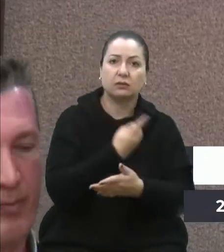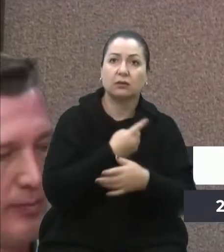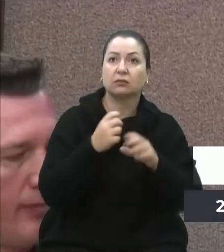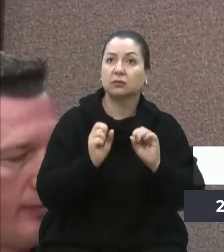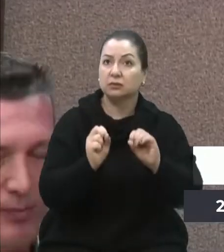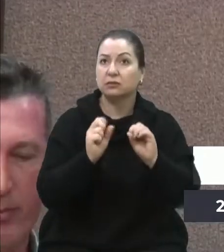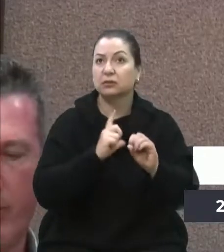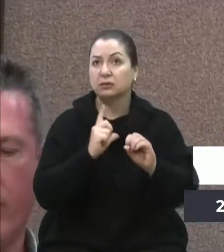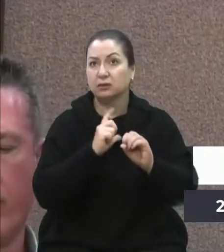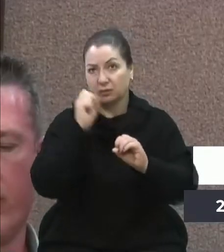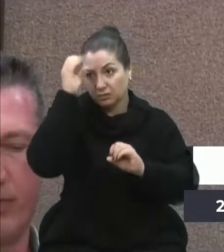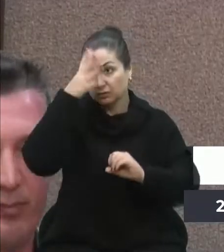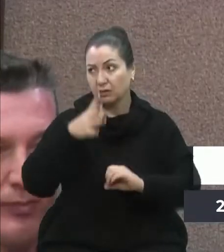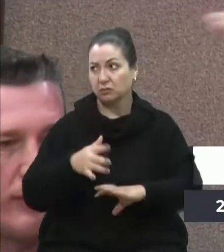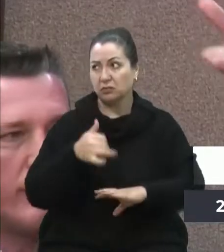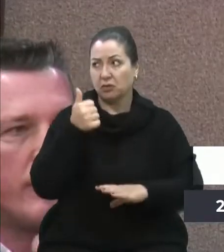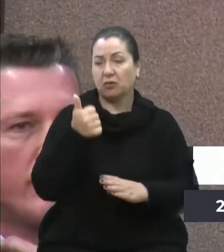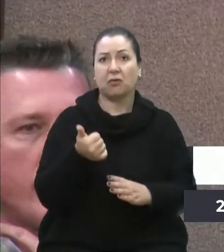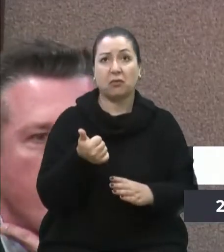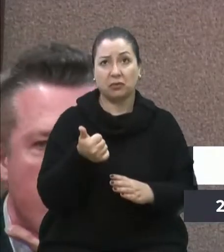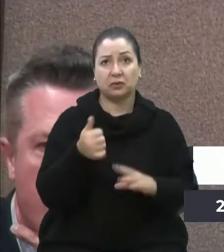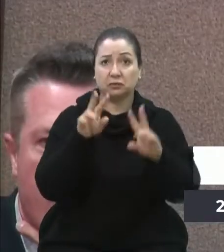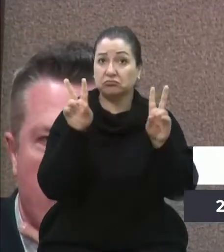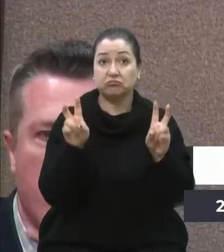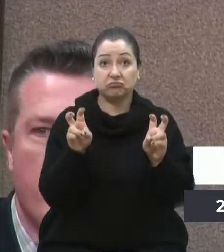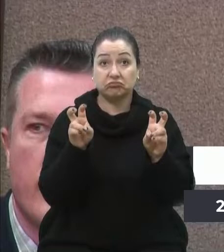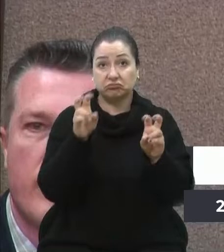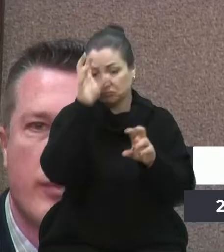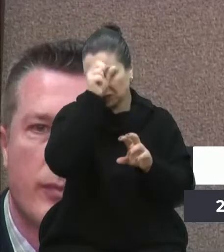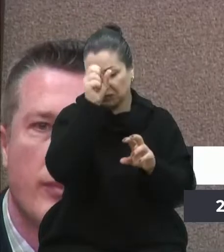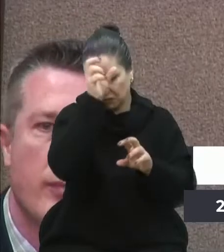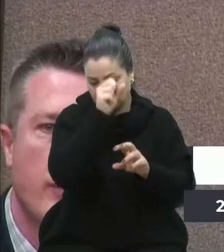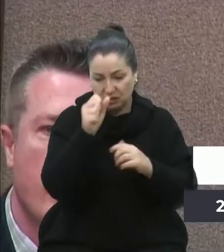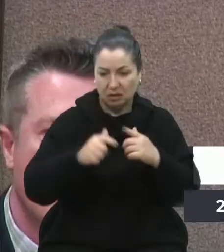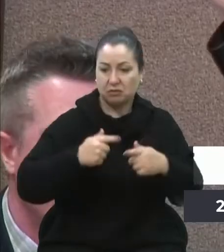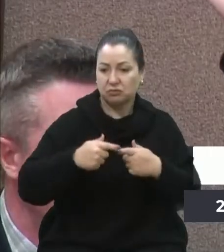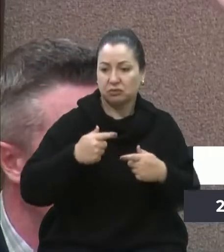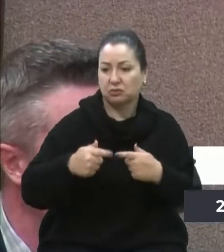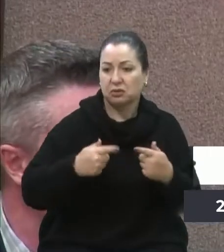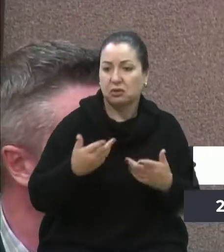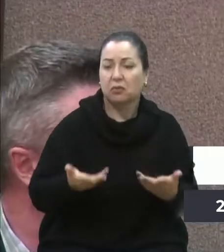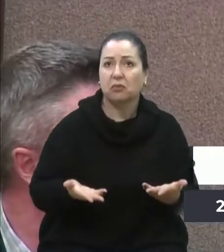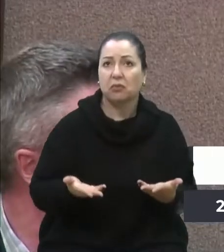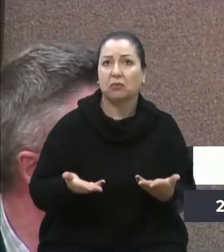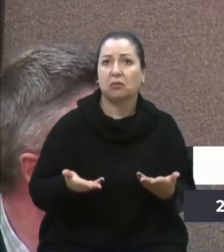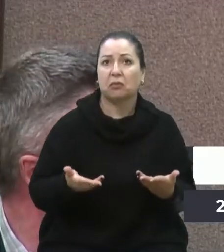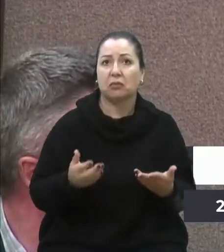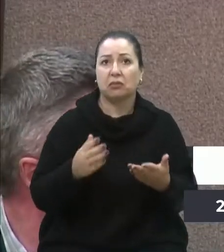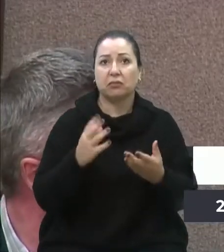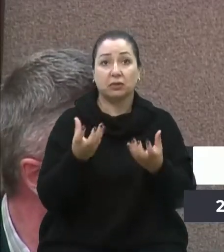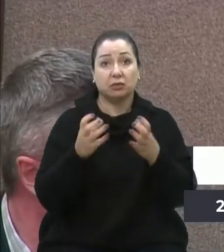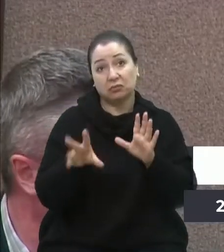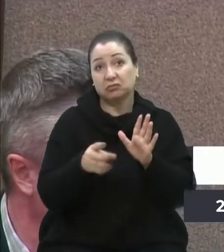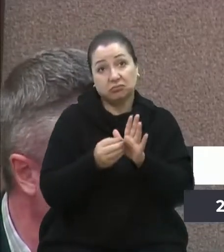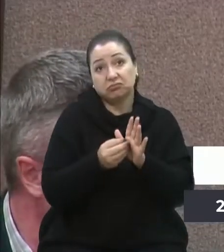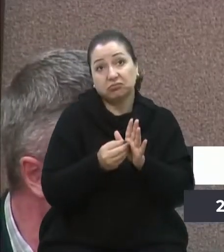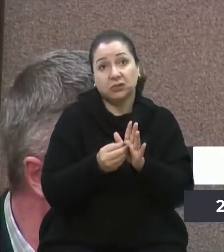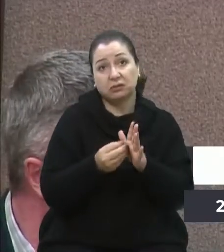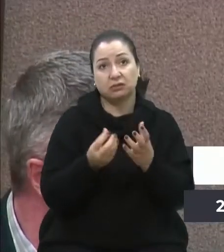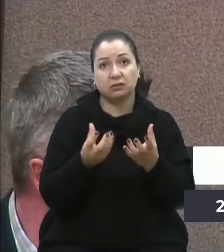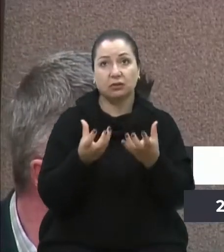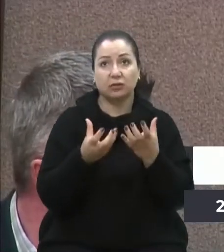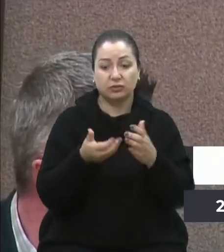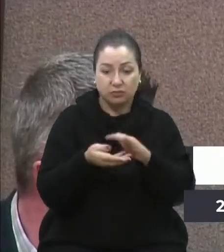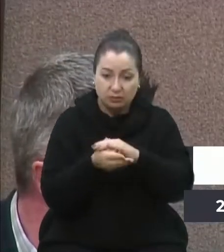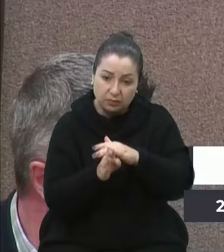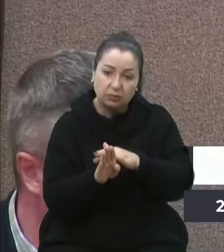possamos ter um resultado melhor na questão de aprendizado, de gestão. Só visa isso a emenda. E volto a dizer, a gente está se adequando